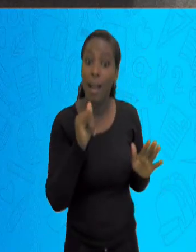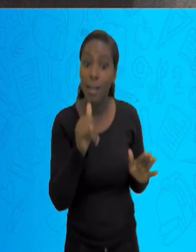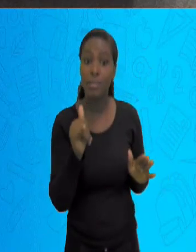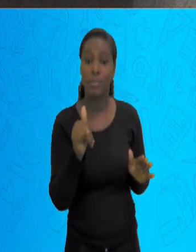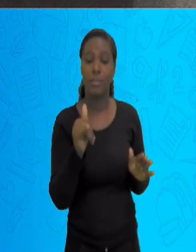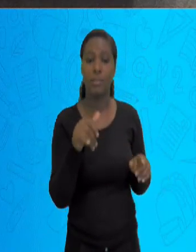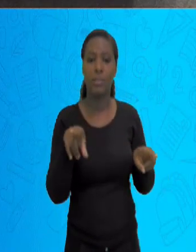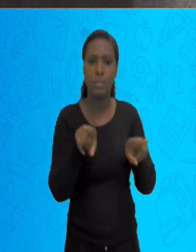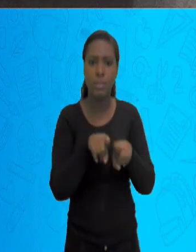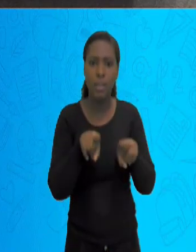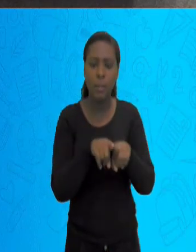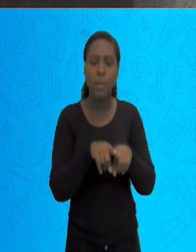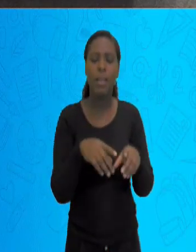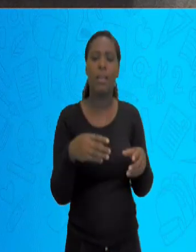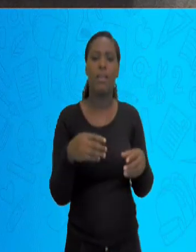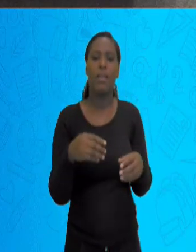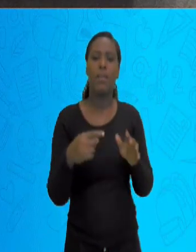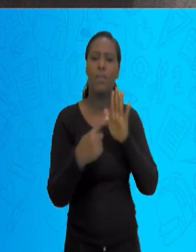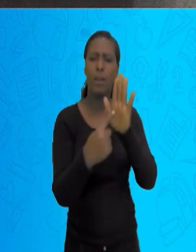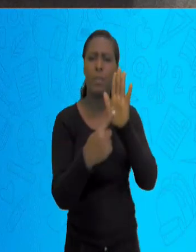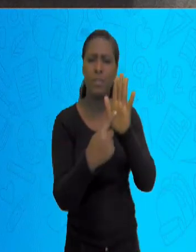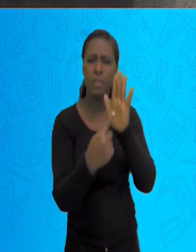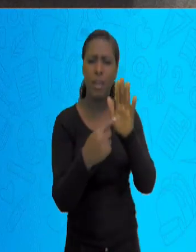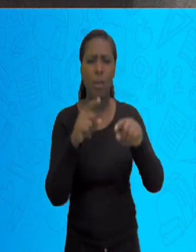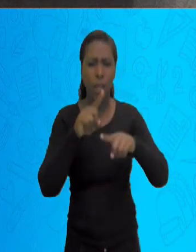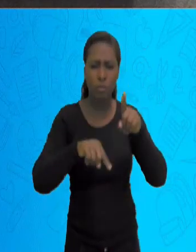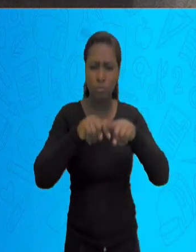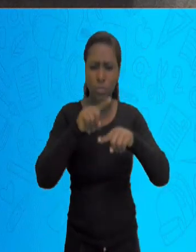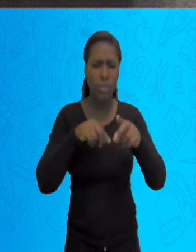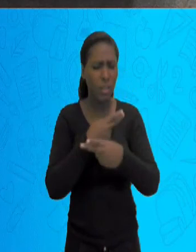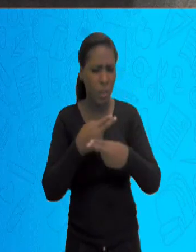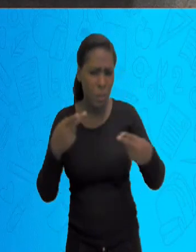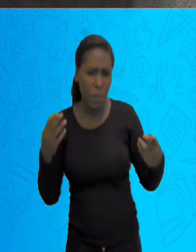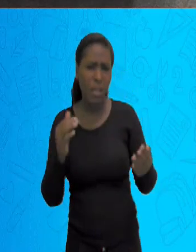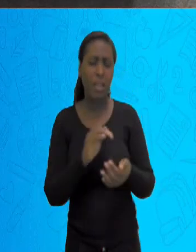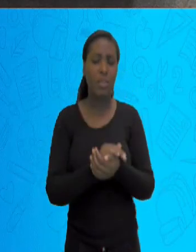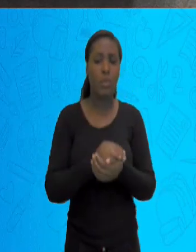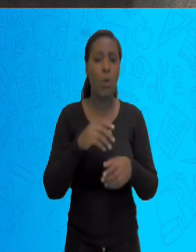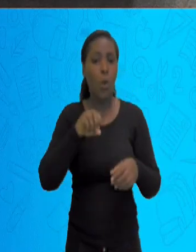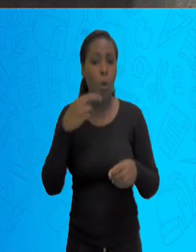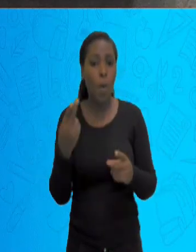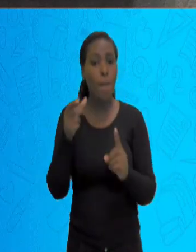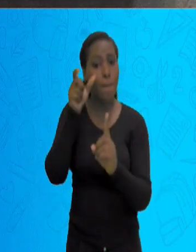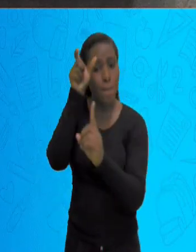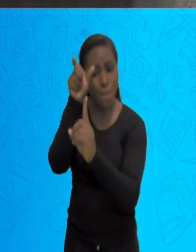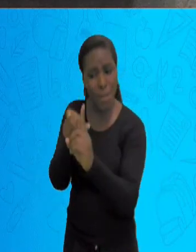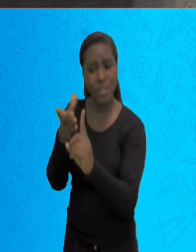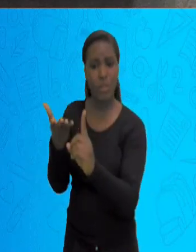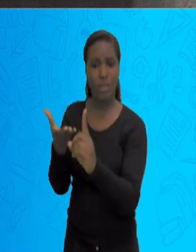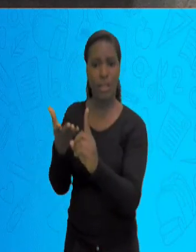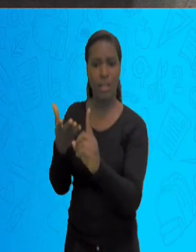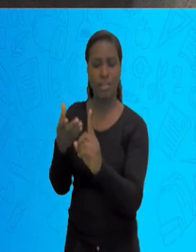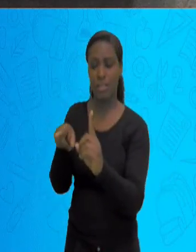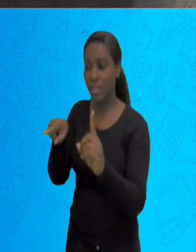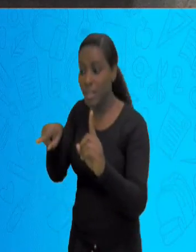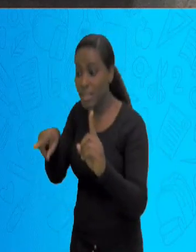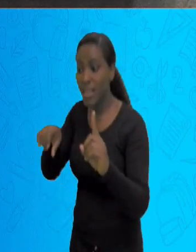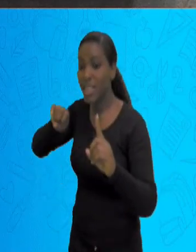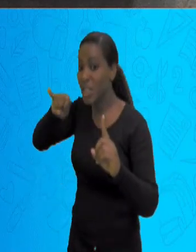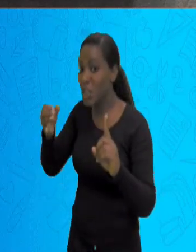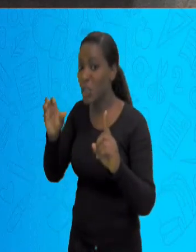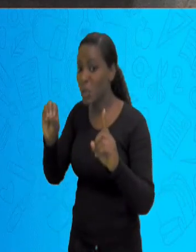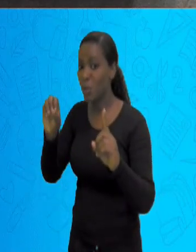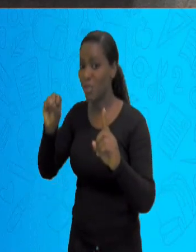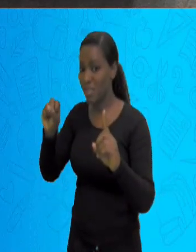os elementos. Elementos de quê? De personagem. Então, o José é o personagem. Tem todo um enredo, tem toda uma história